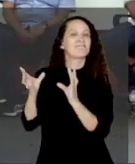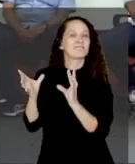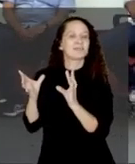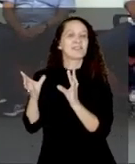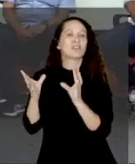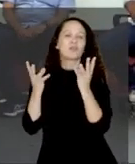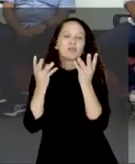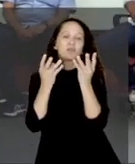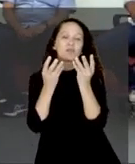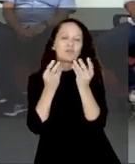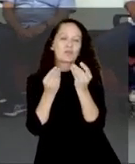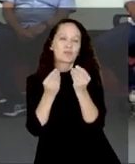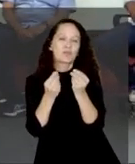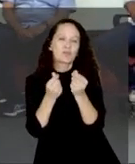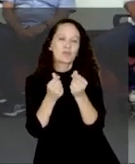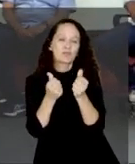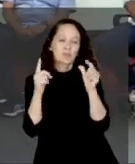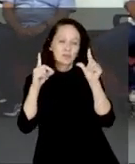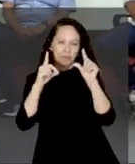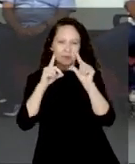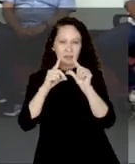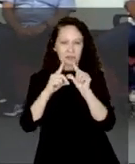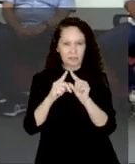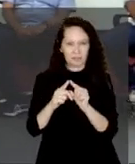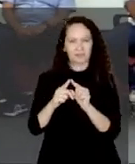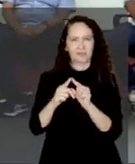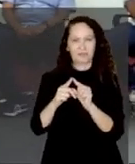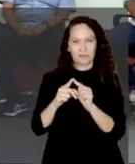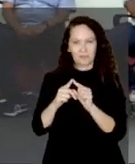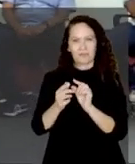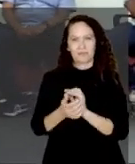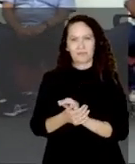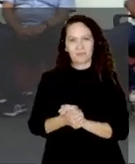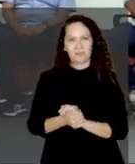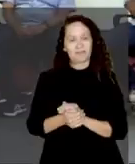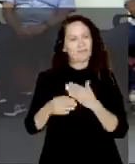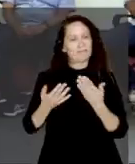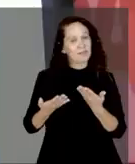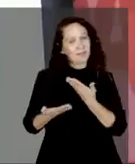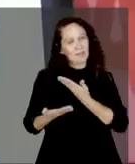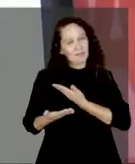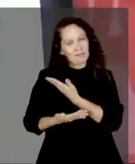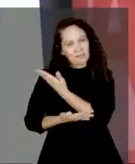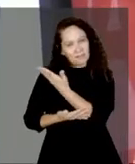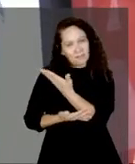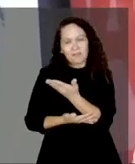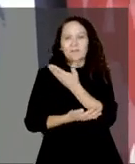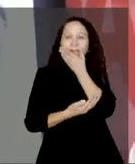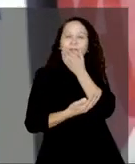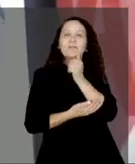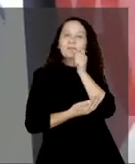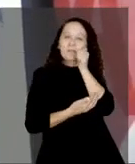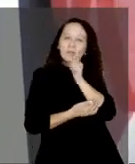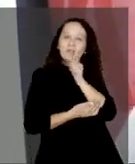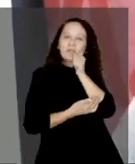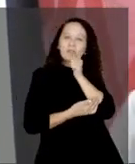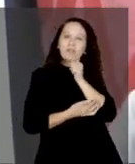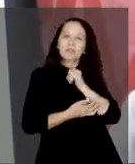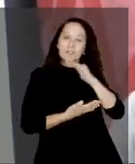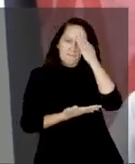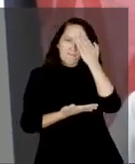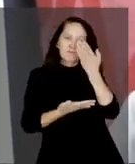para defender as pessoas mais necessitadas, essa pessoa é punida. Ela é presa, ela